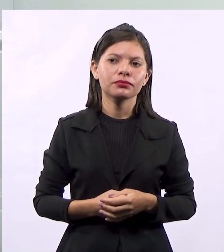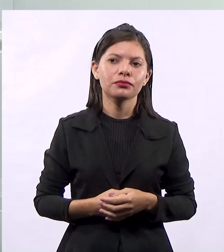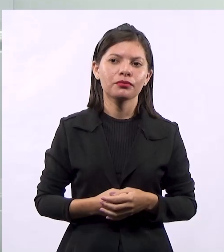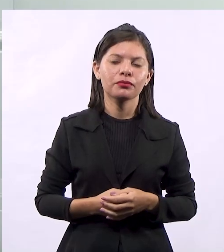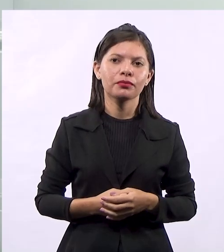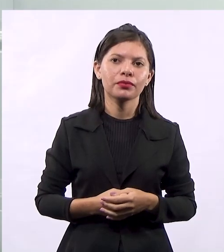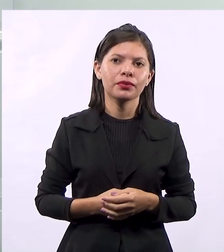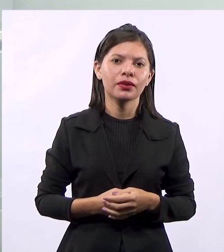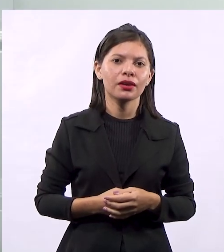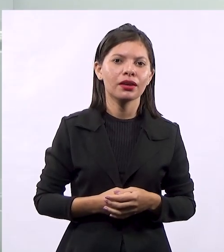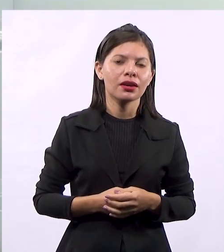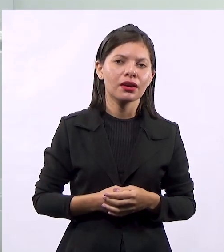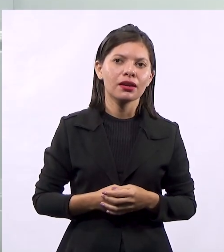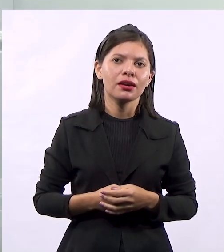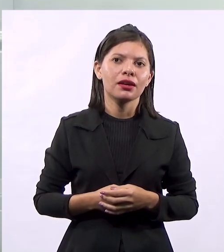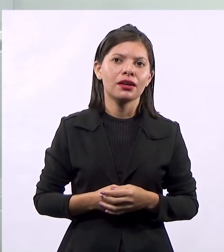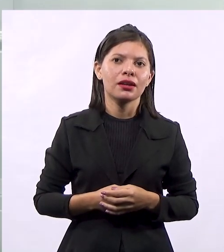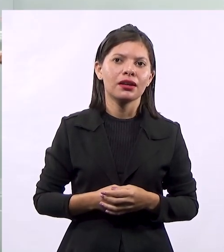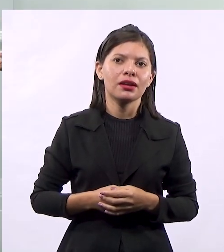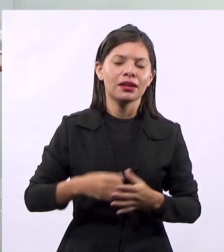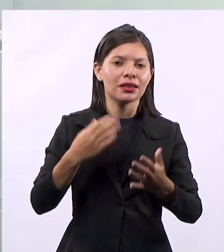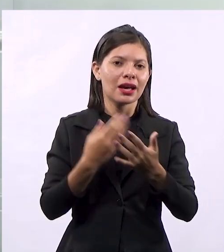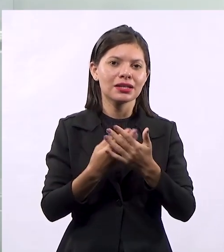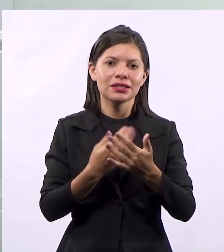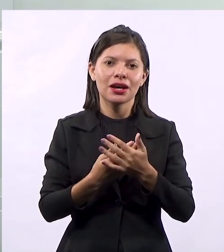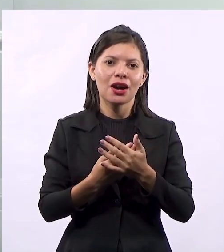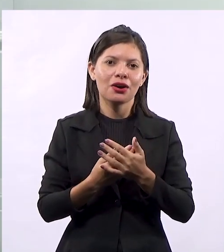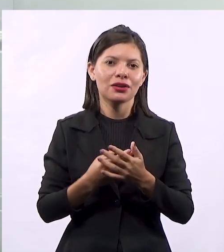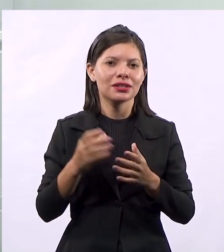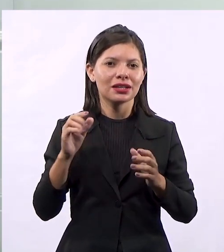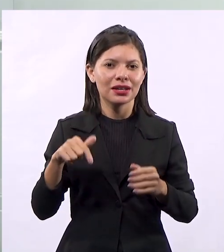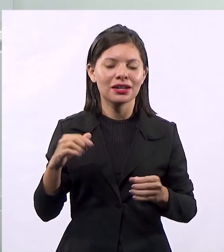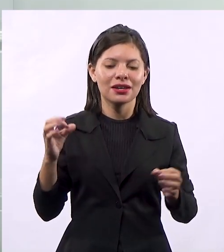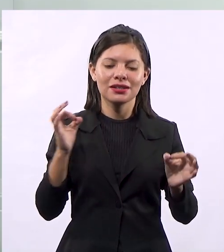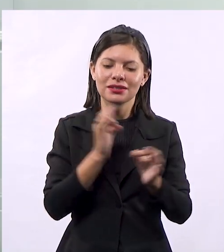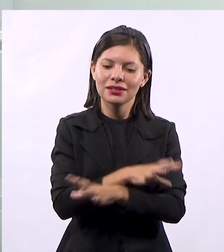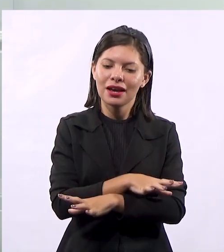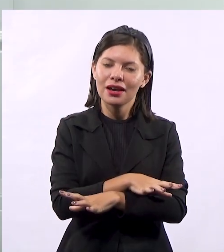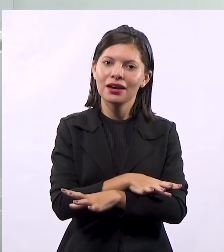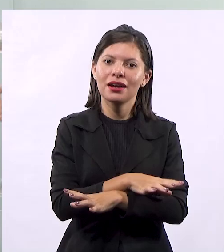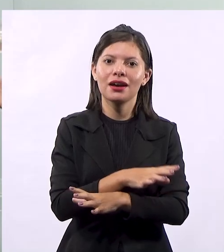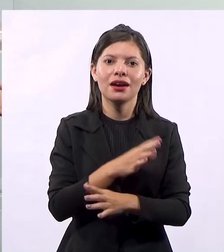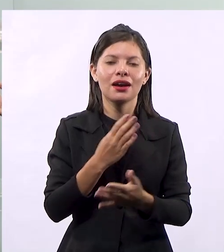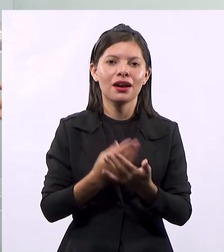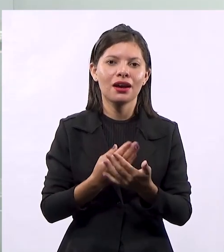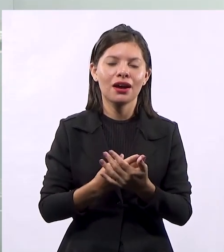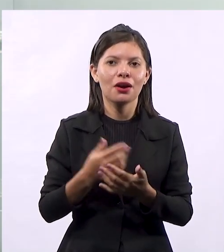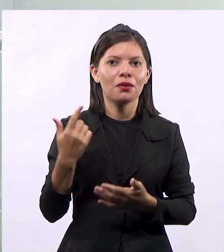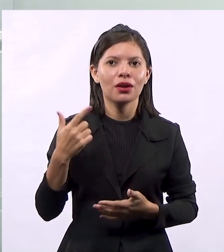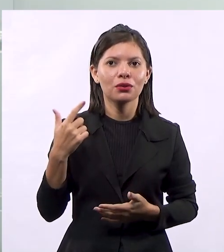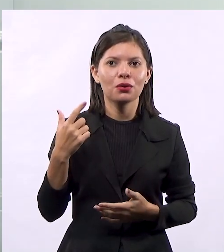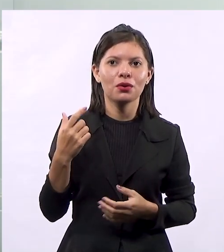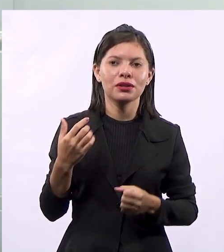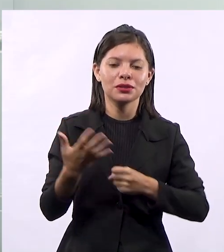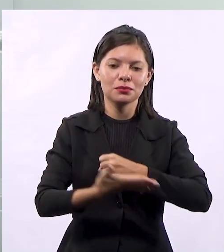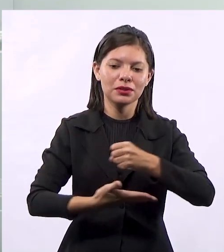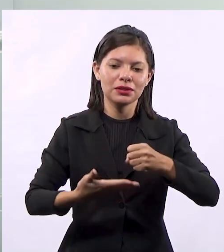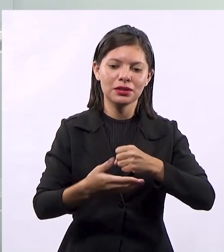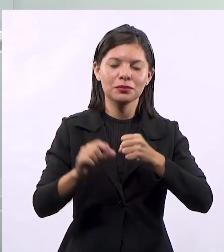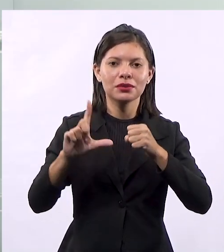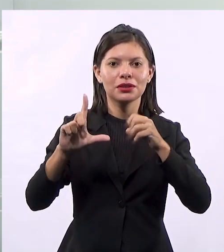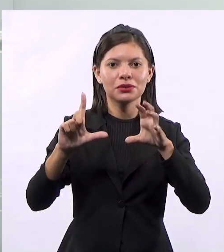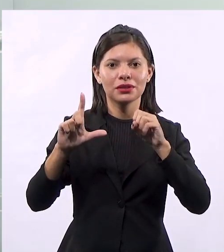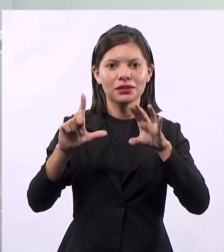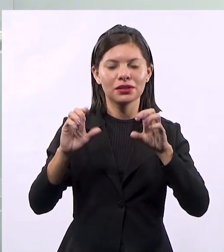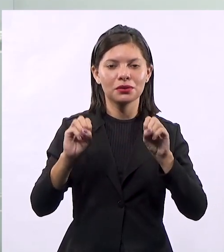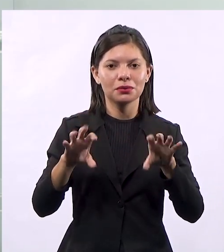garantido. E isso vai estar nos próximos episódios, nas nossas interações. Então, aqui a gente encerra o episódio 2,